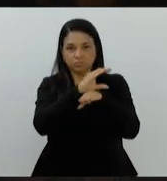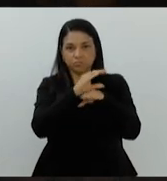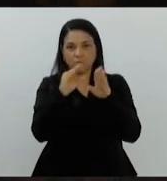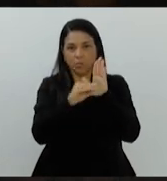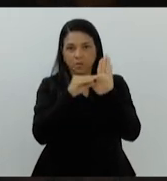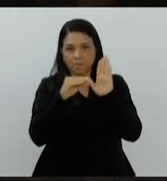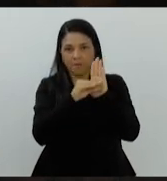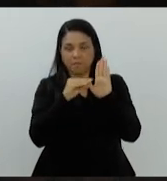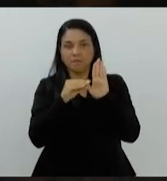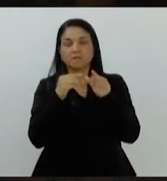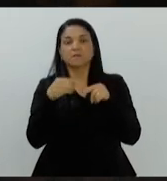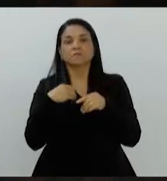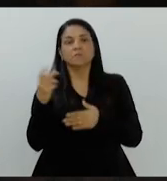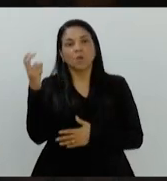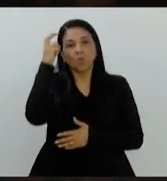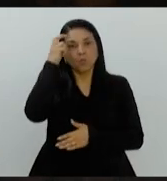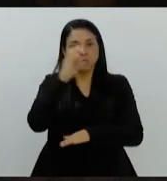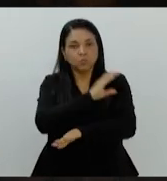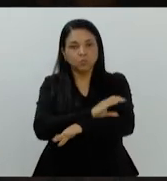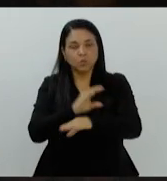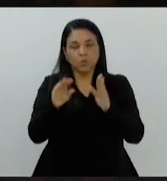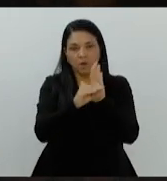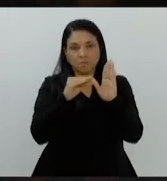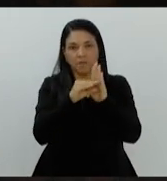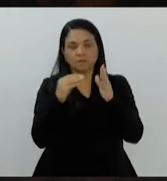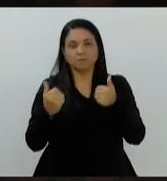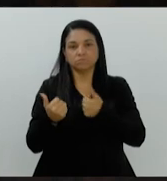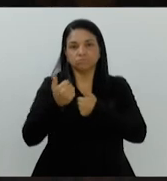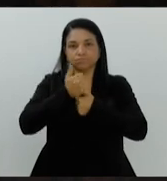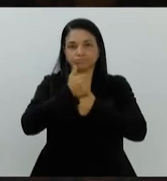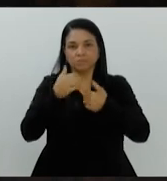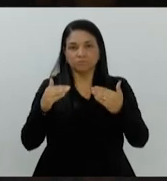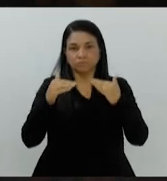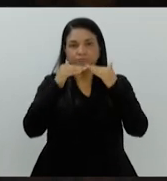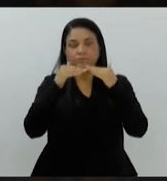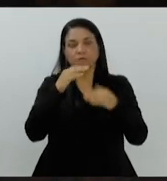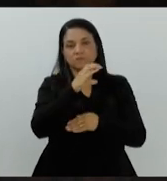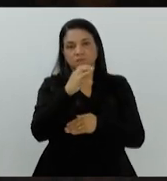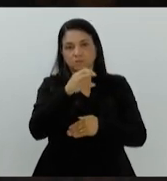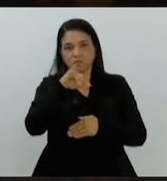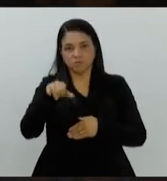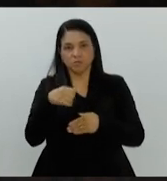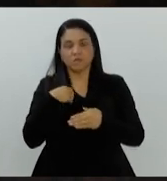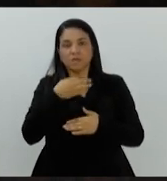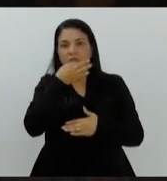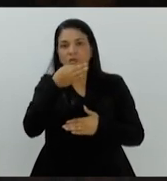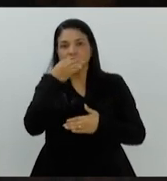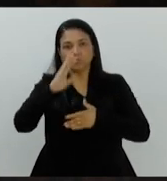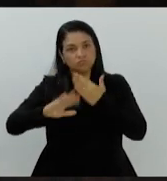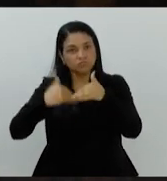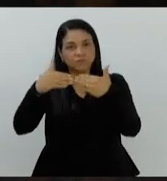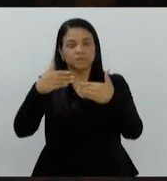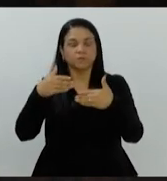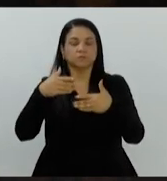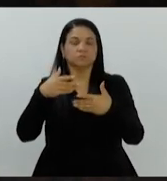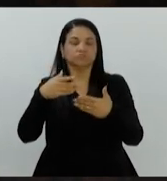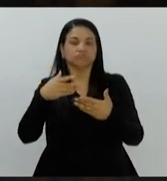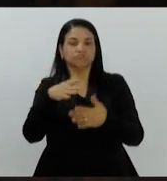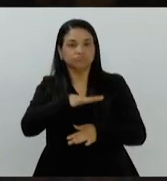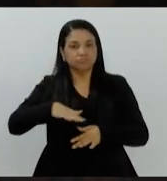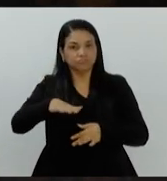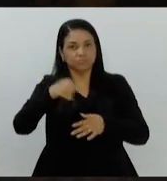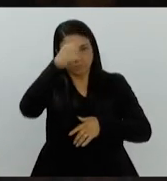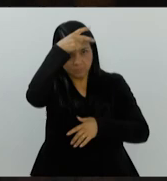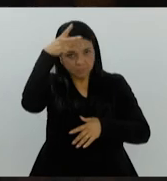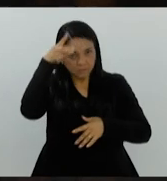de Cultura favorável com a emenda da CCJ e de Assuntos Municipais de Desenvolvimento Regional favorável. Relatoria